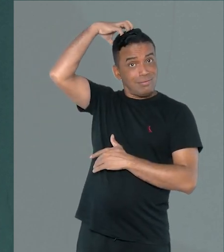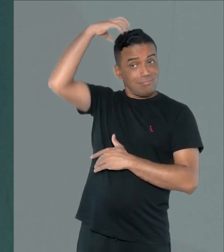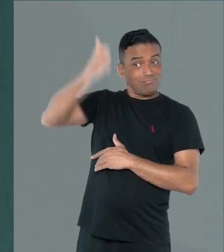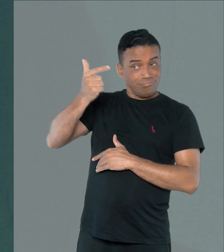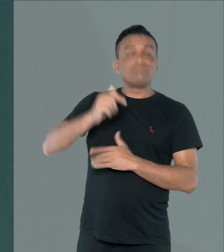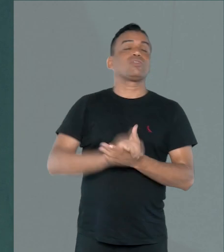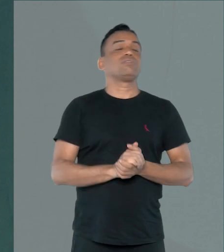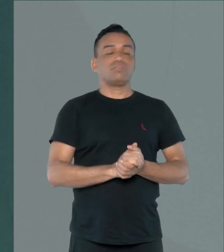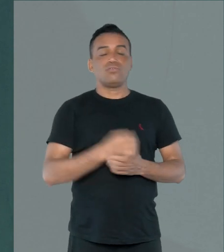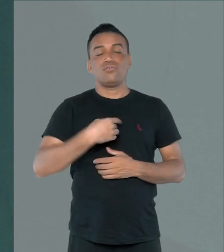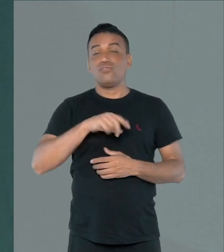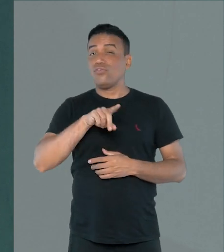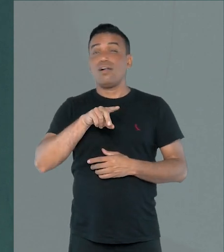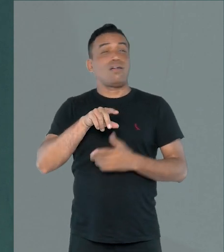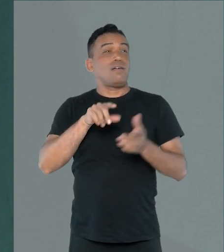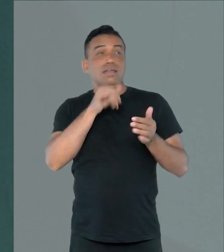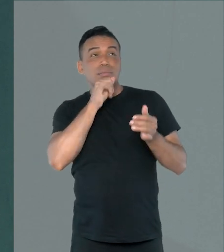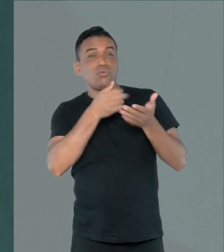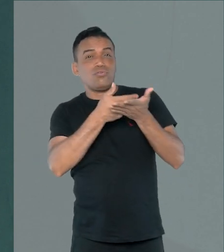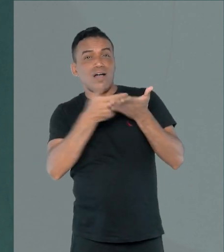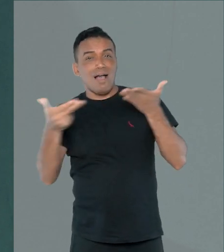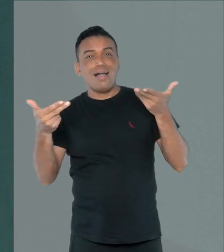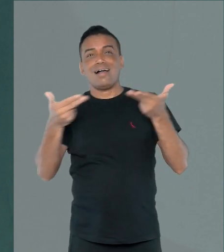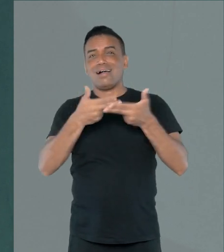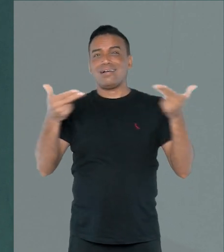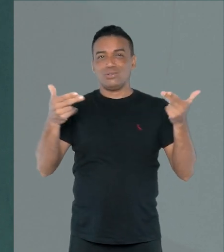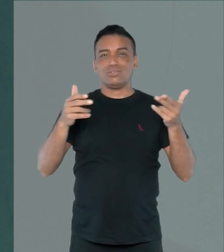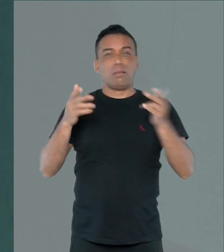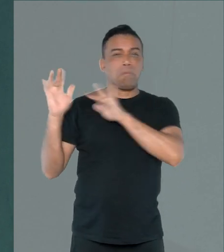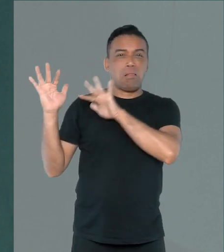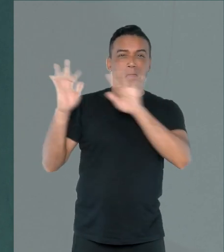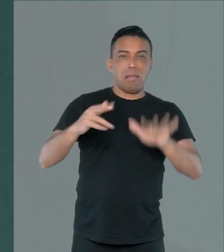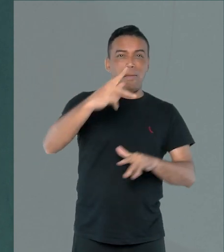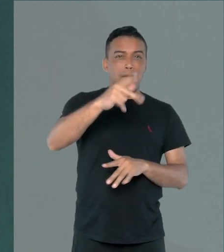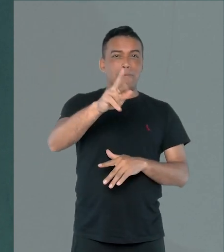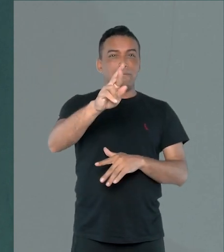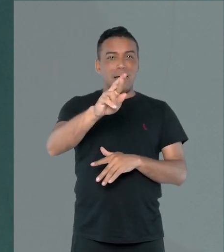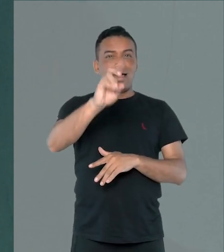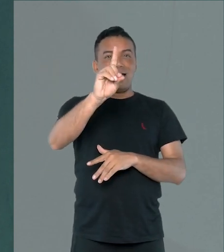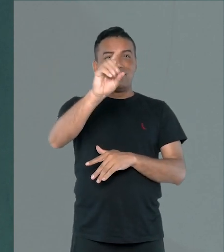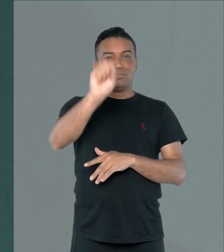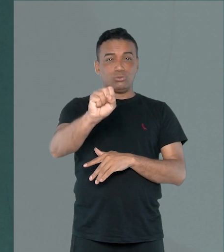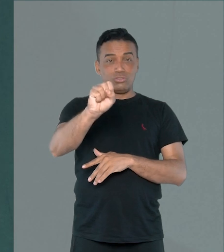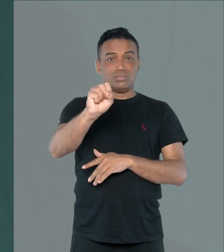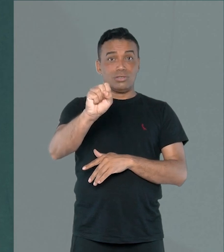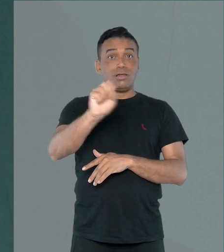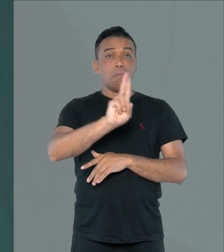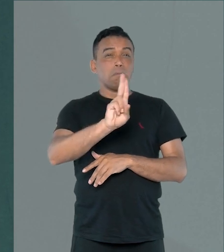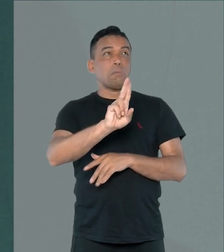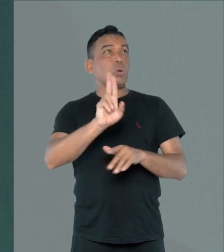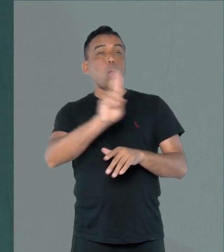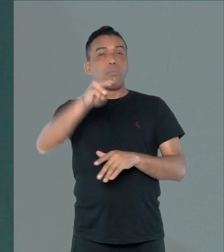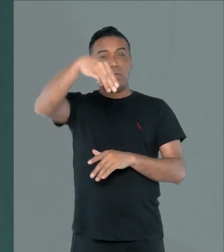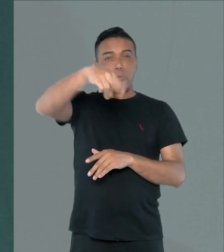cercado de eminentes pardos, na época chamados de mulatos. O número de amigos